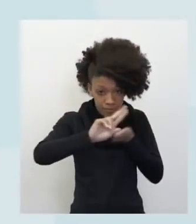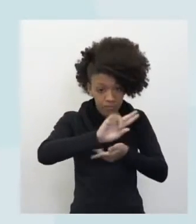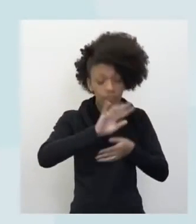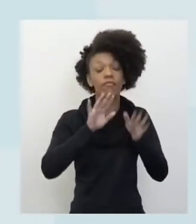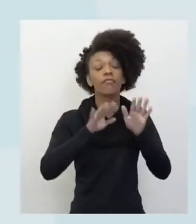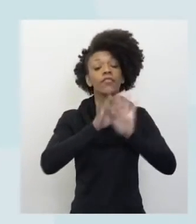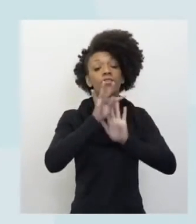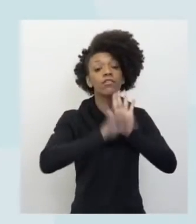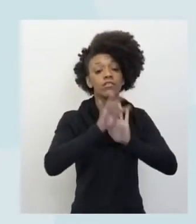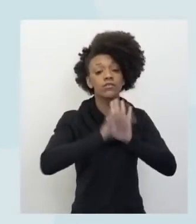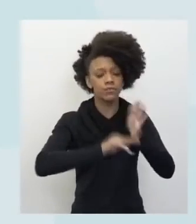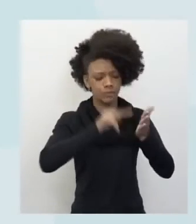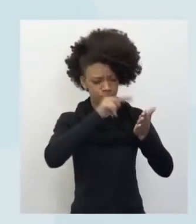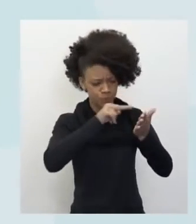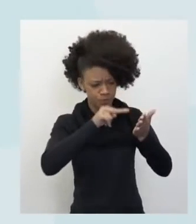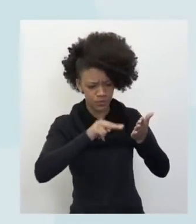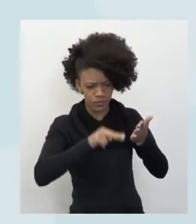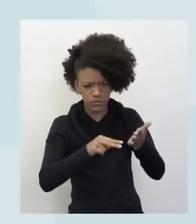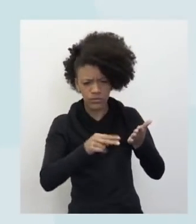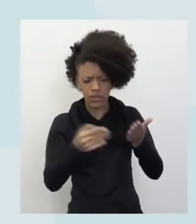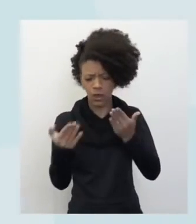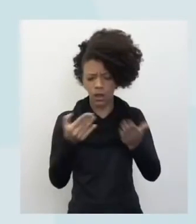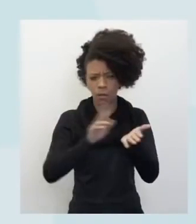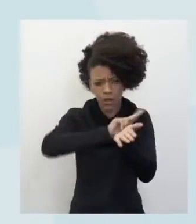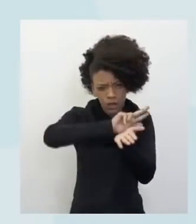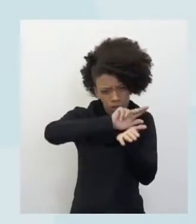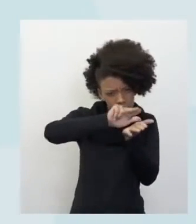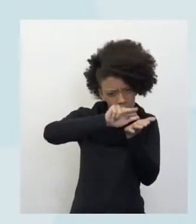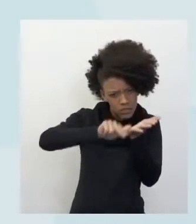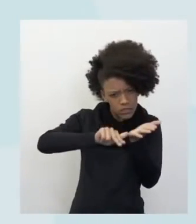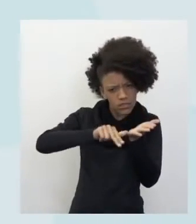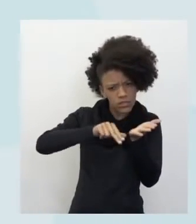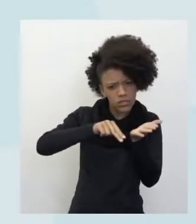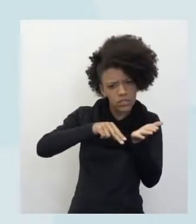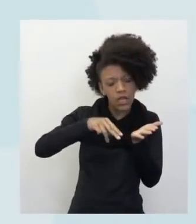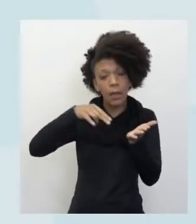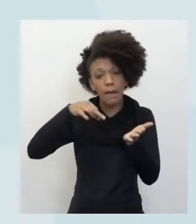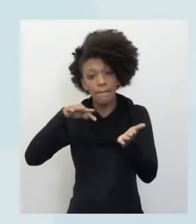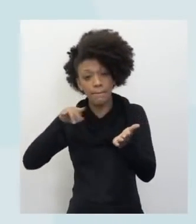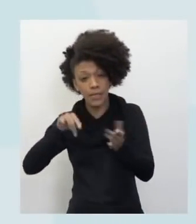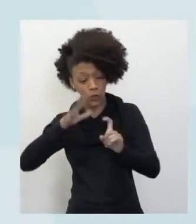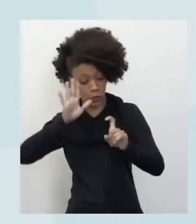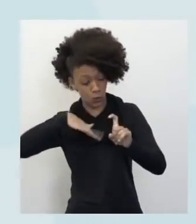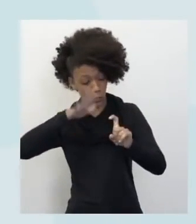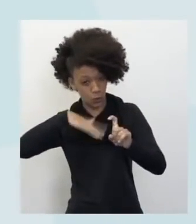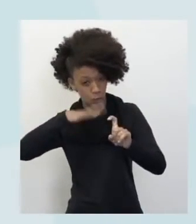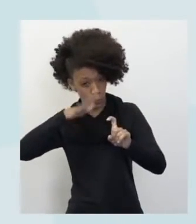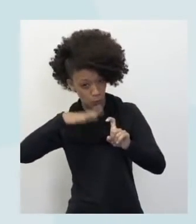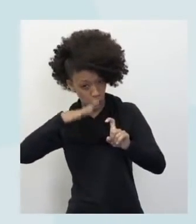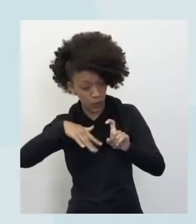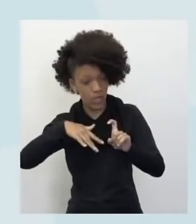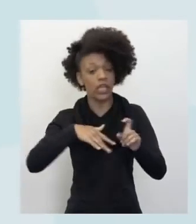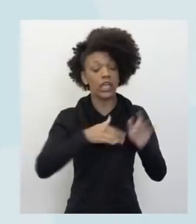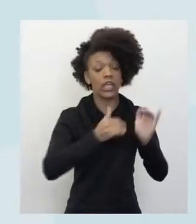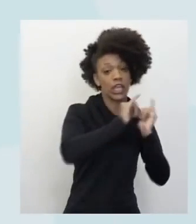lenda. Refletir sobre as características dos gêneros mito e lenda e reconhecer a importância